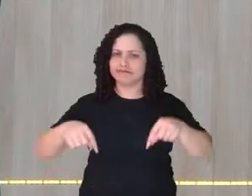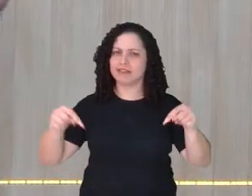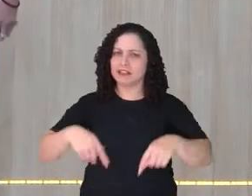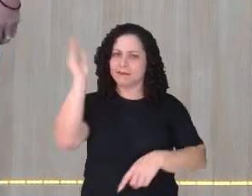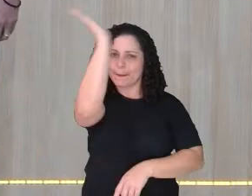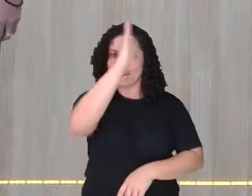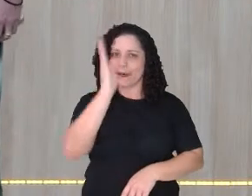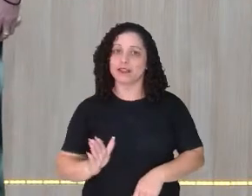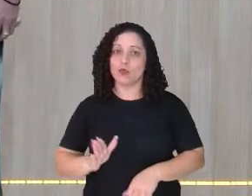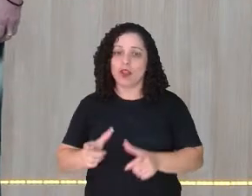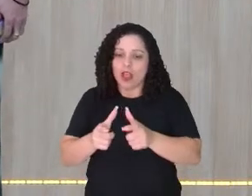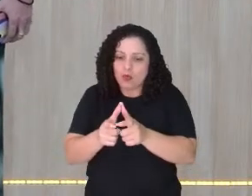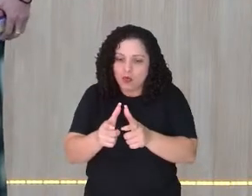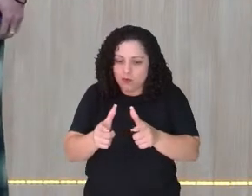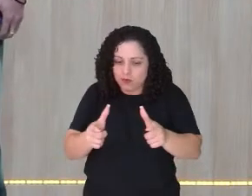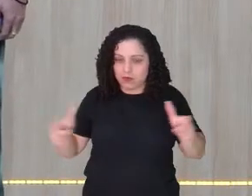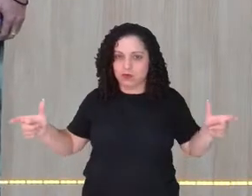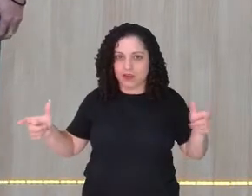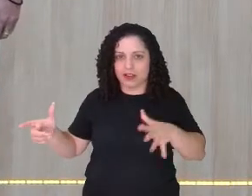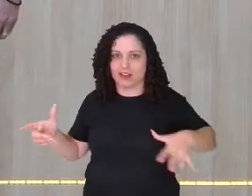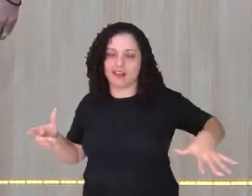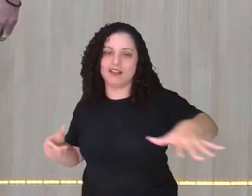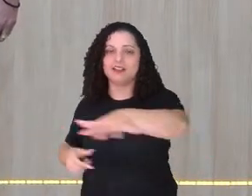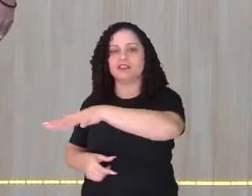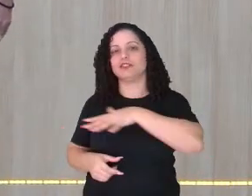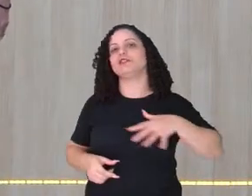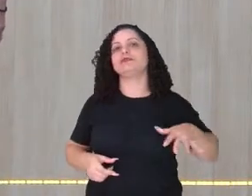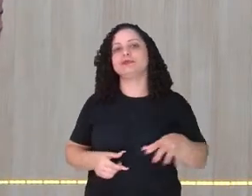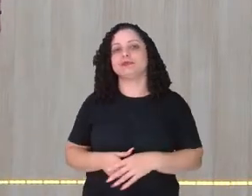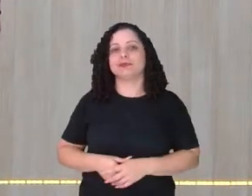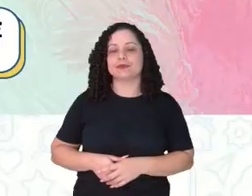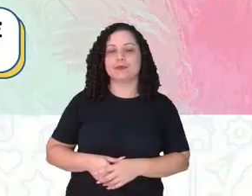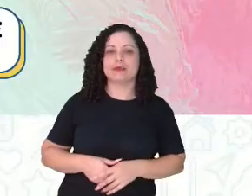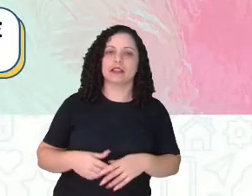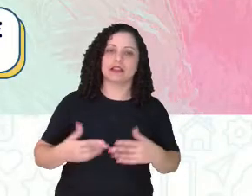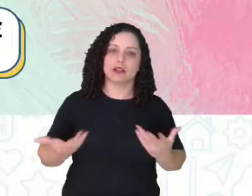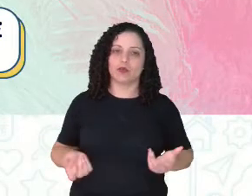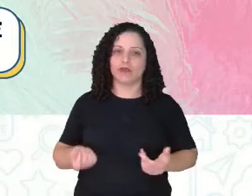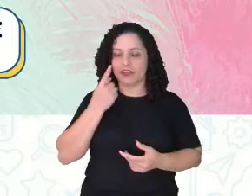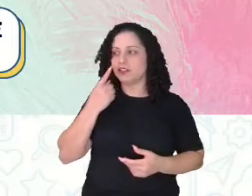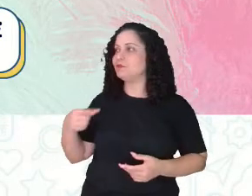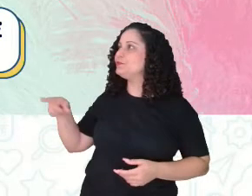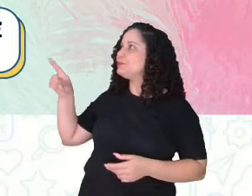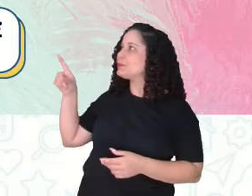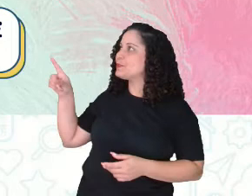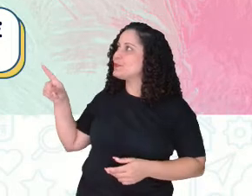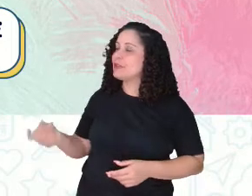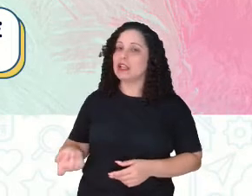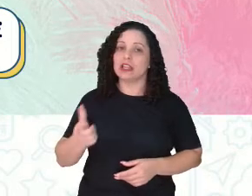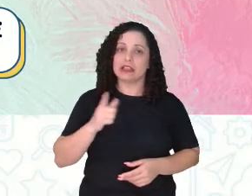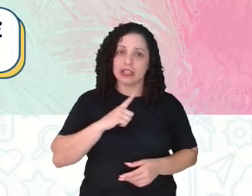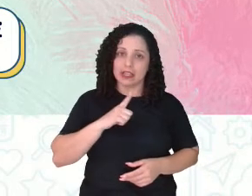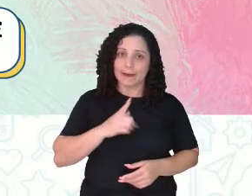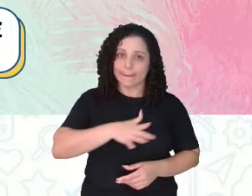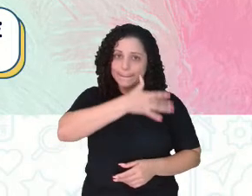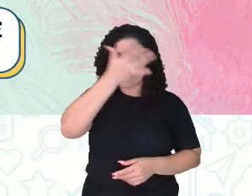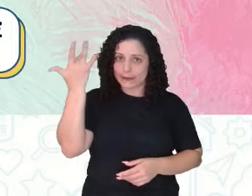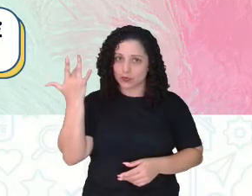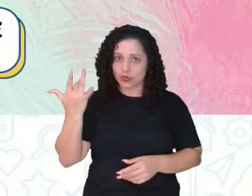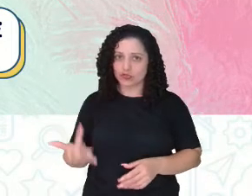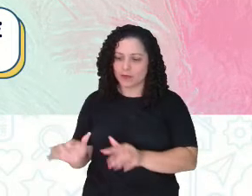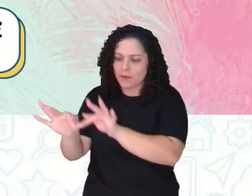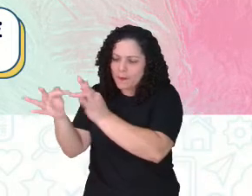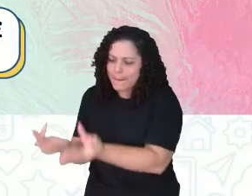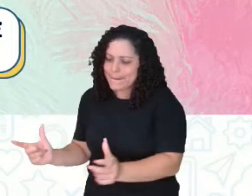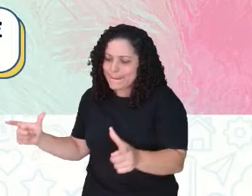América Latina, ok? Então, beneficia, olha só aí no slide, beneficia os pequenos agricultores, o que a gente